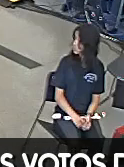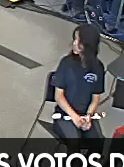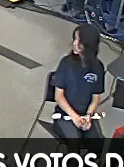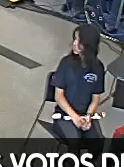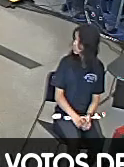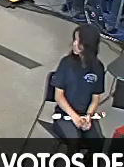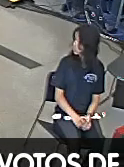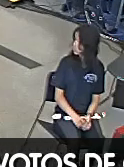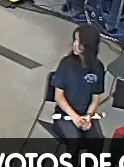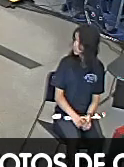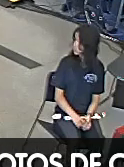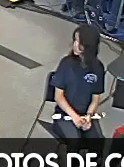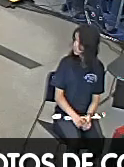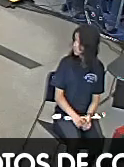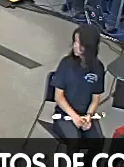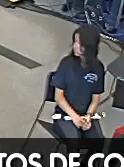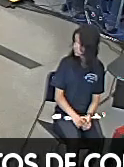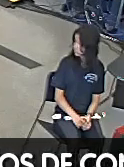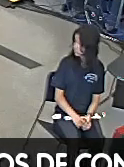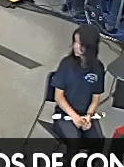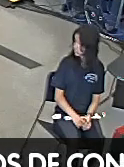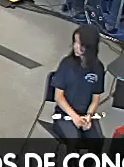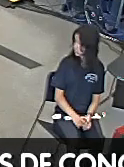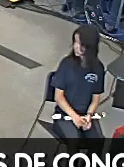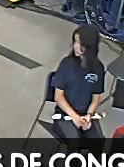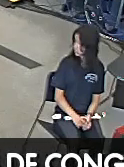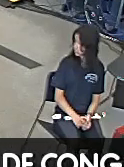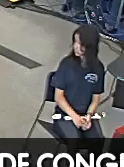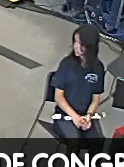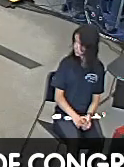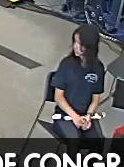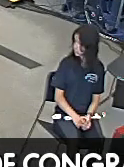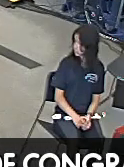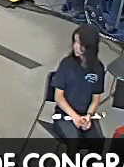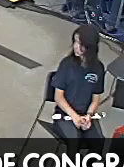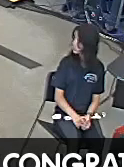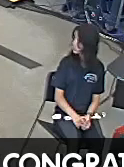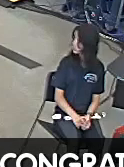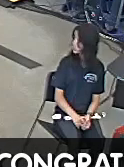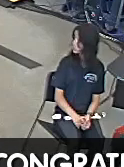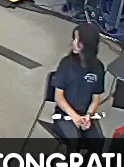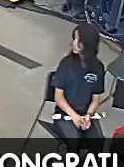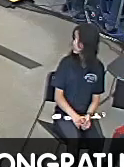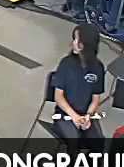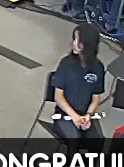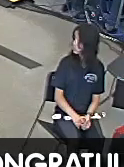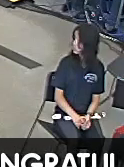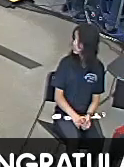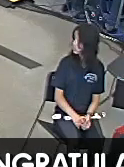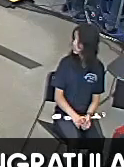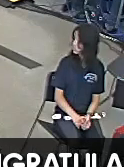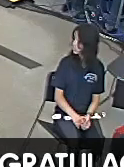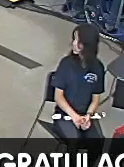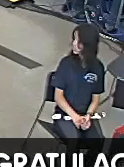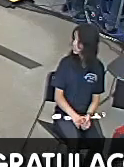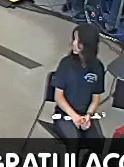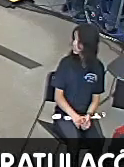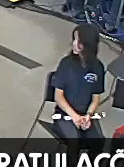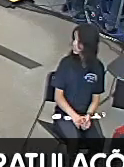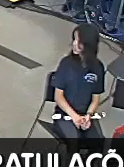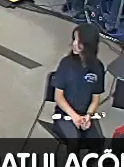aqui brasileiras, como tantos brasileiros,